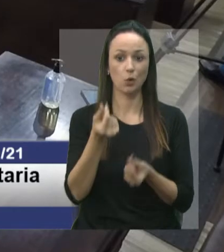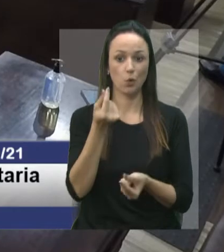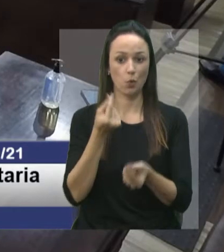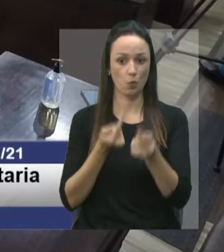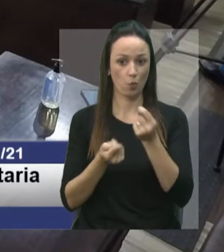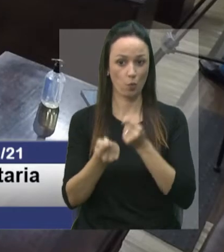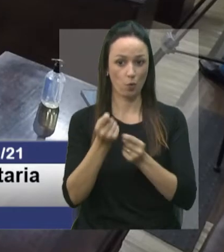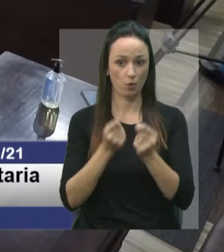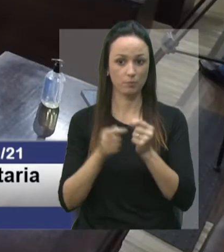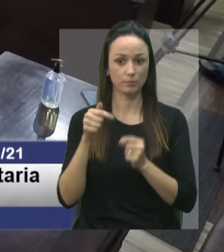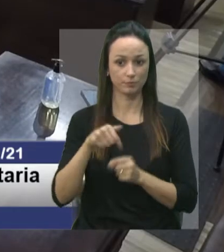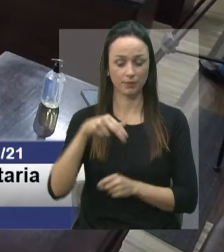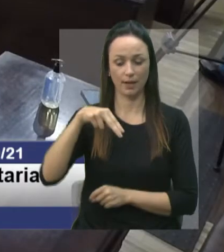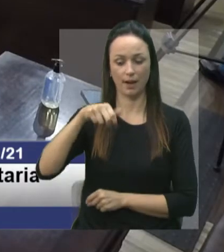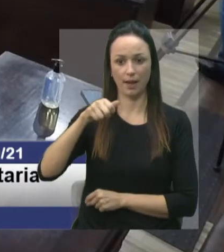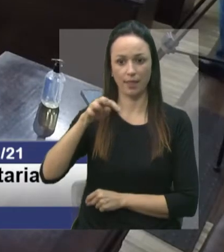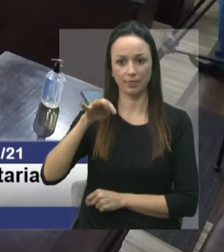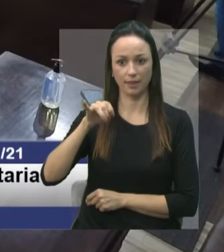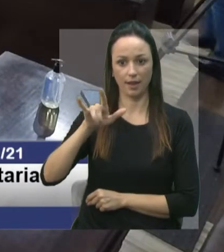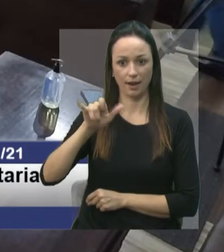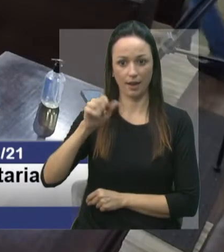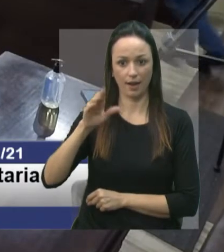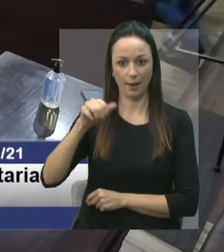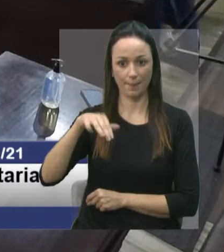Finanças, senhorita Natália Camilo.